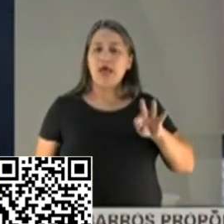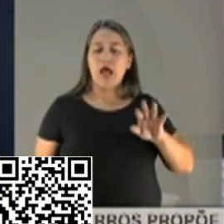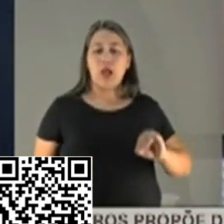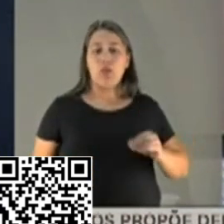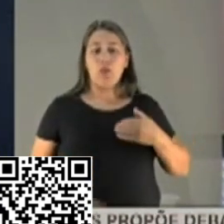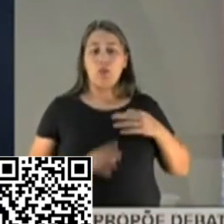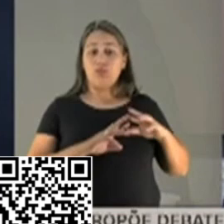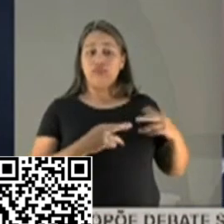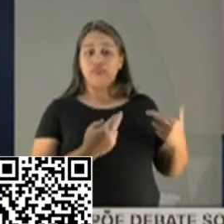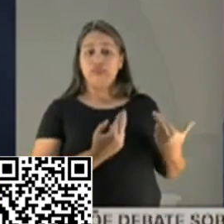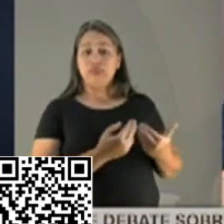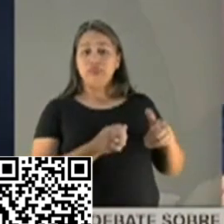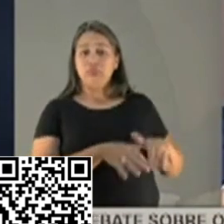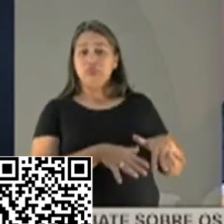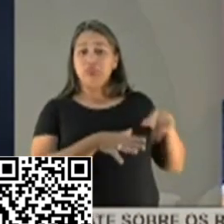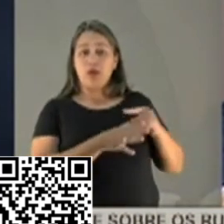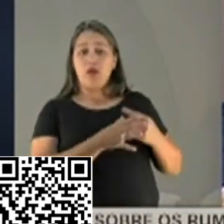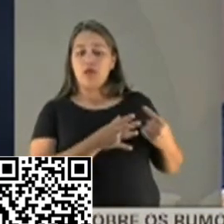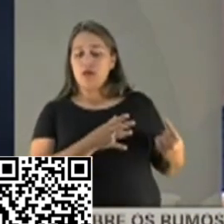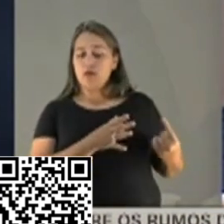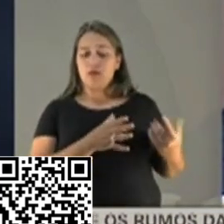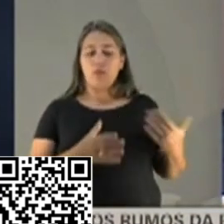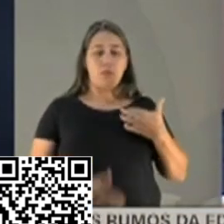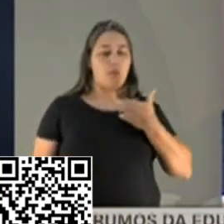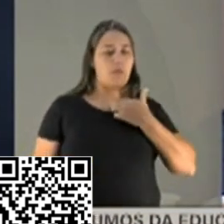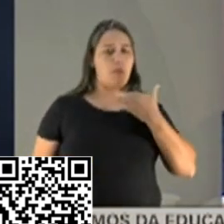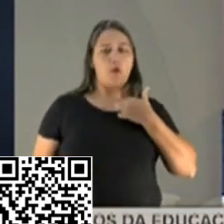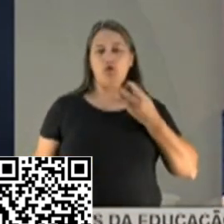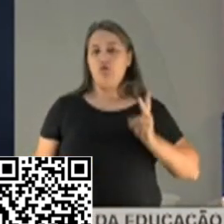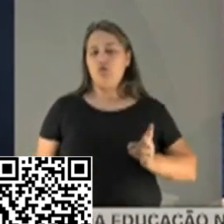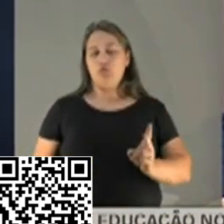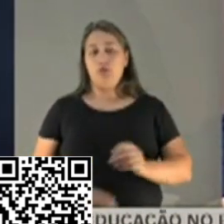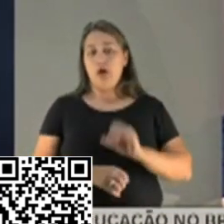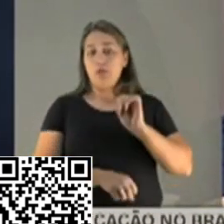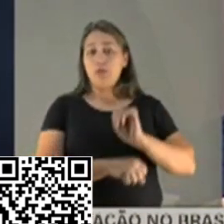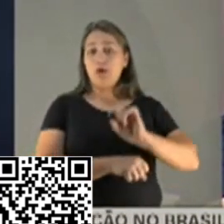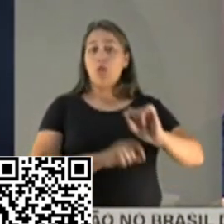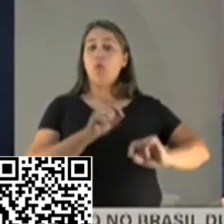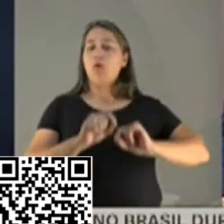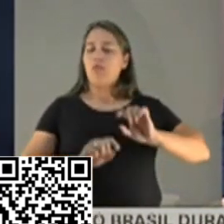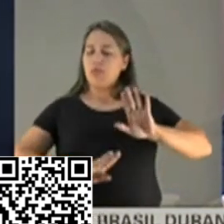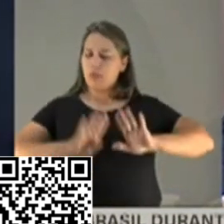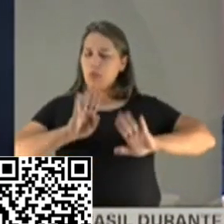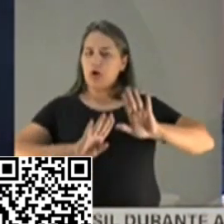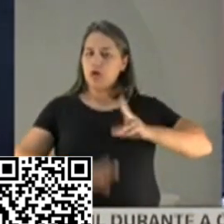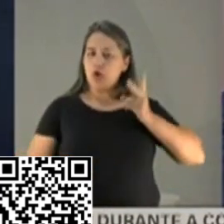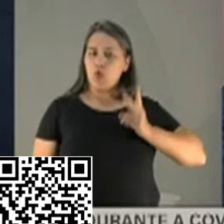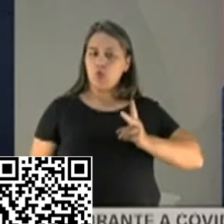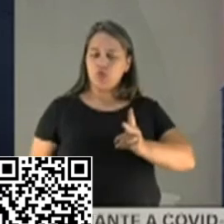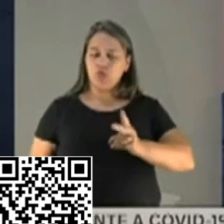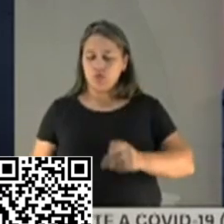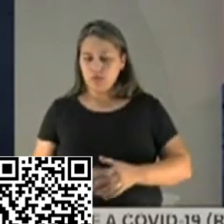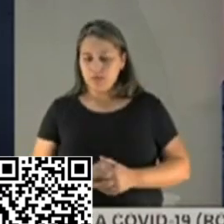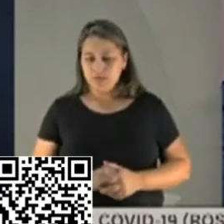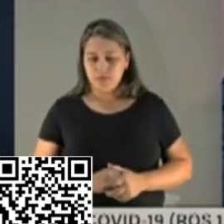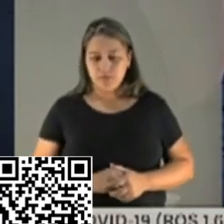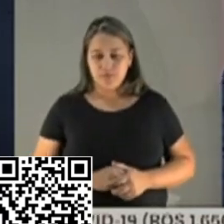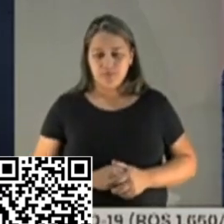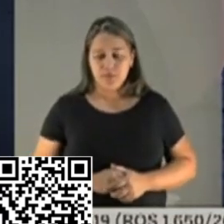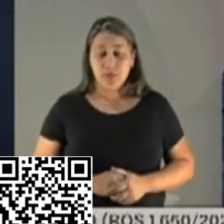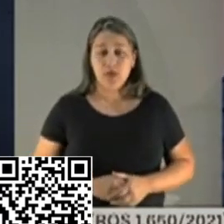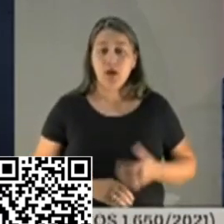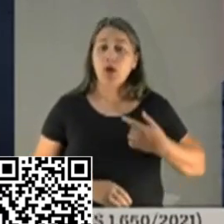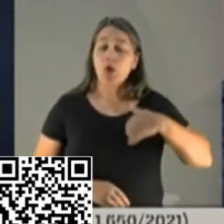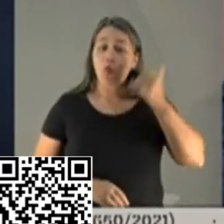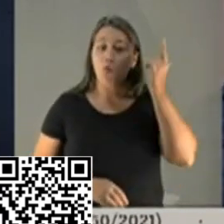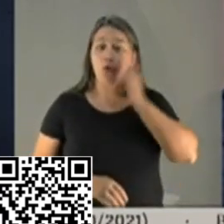isso não pode continuar. Eu espero que a ordem democrática seja restabelecida e que eu